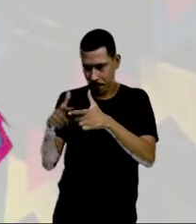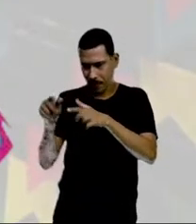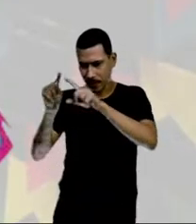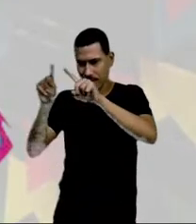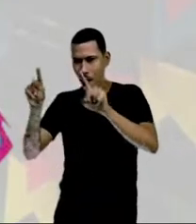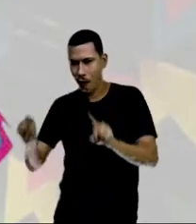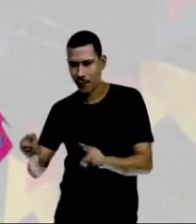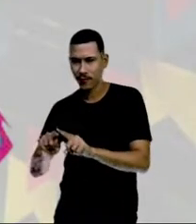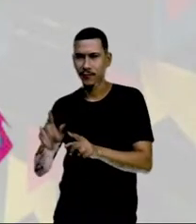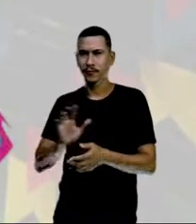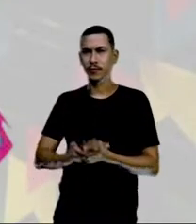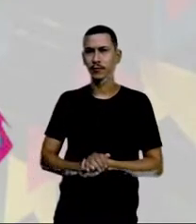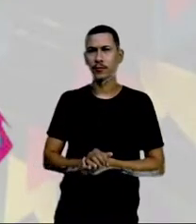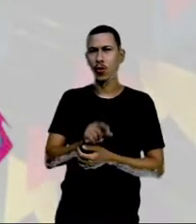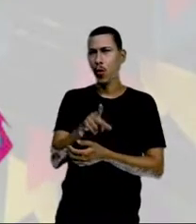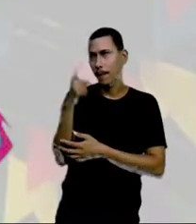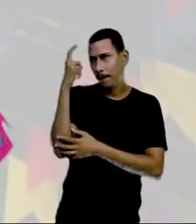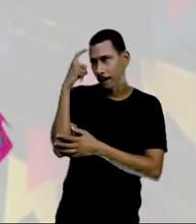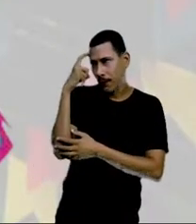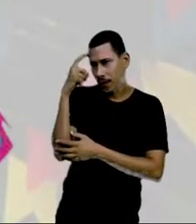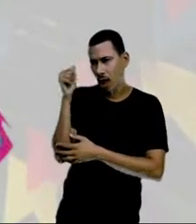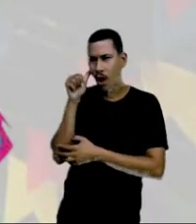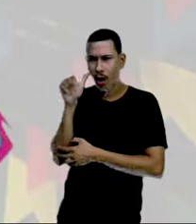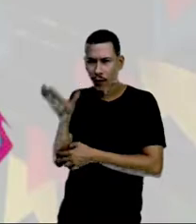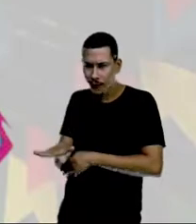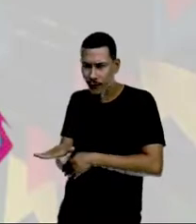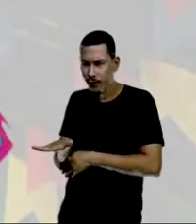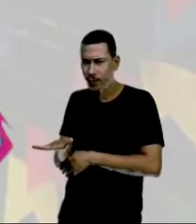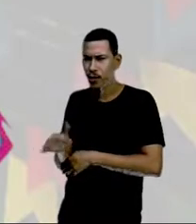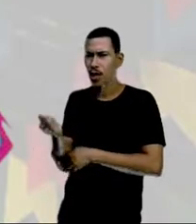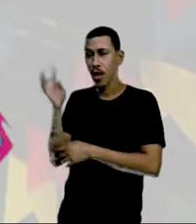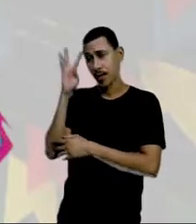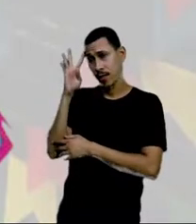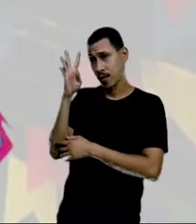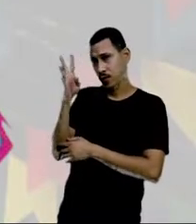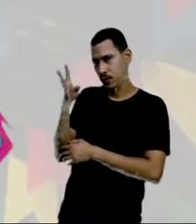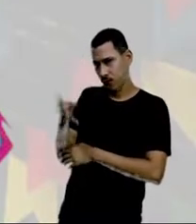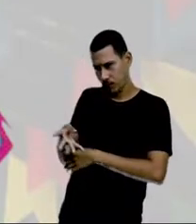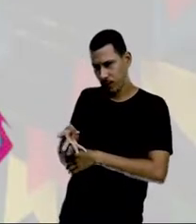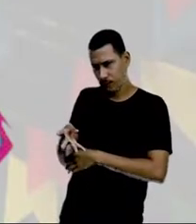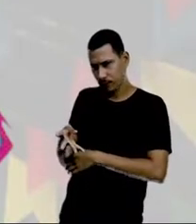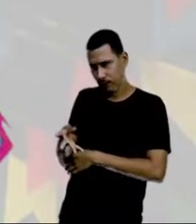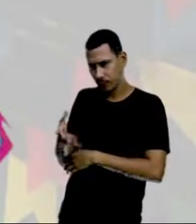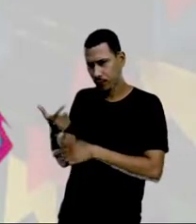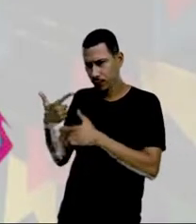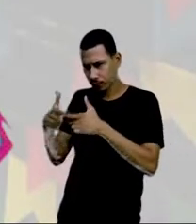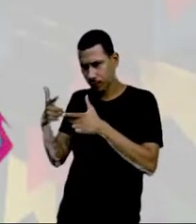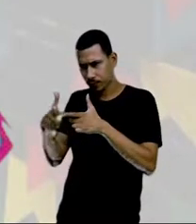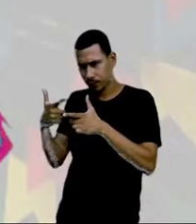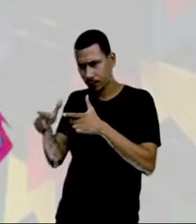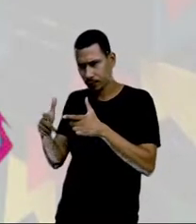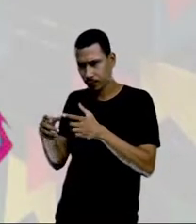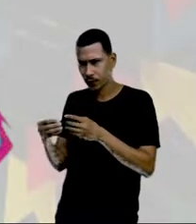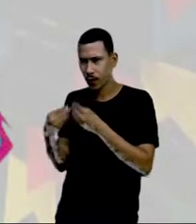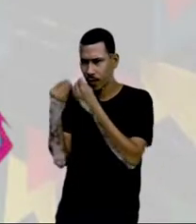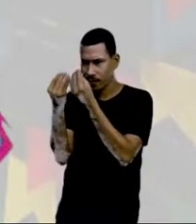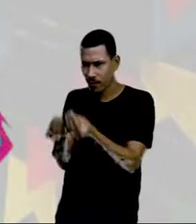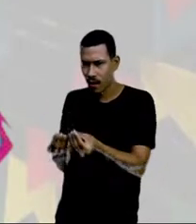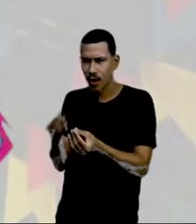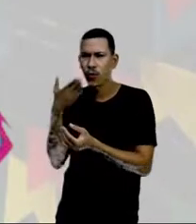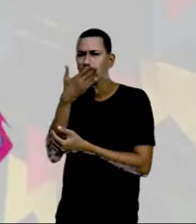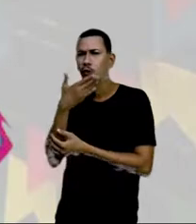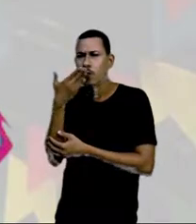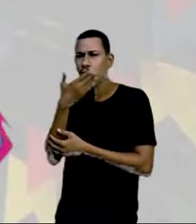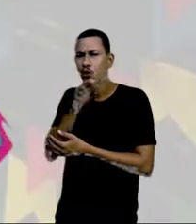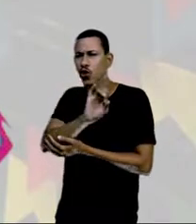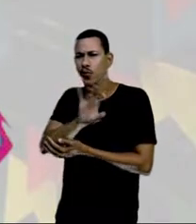caixinha. Suponha que a tia Alice ela tinha resolvido dar todos esses docinhos para